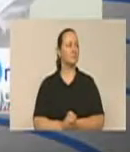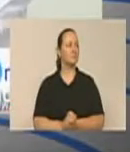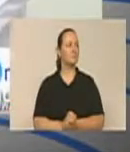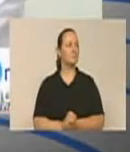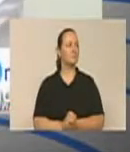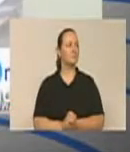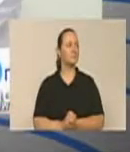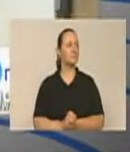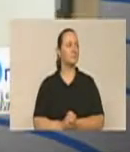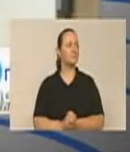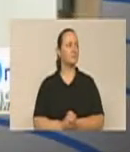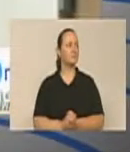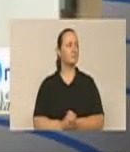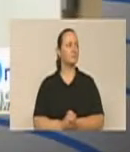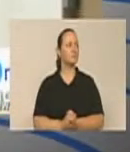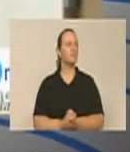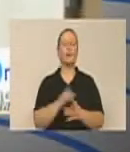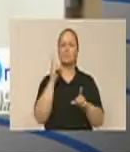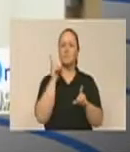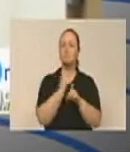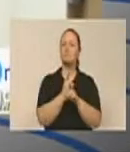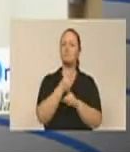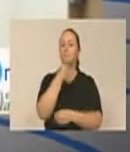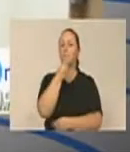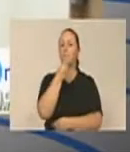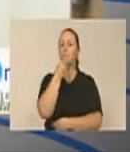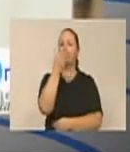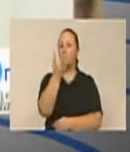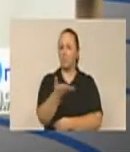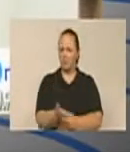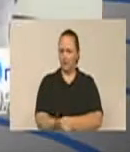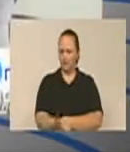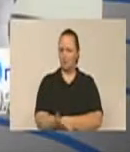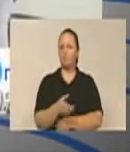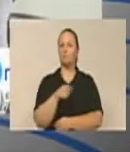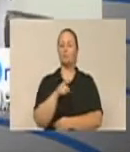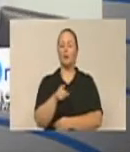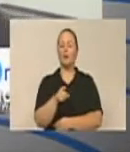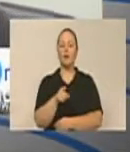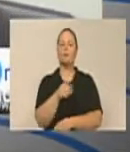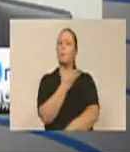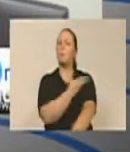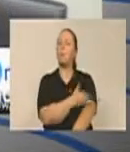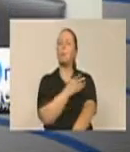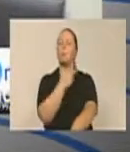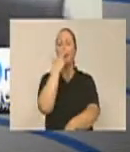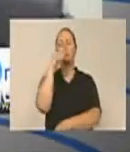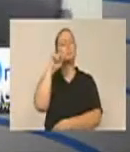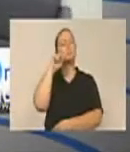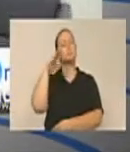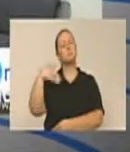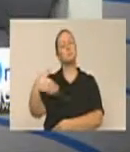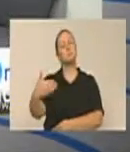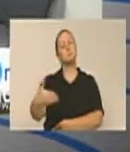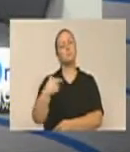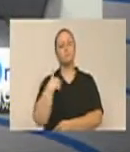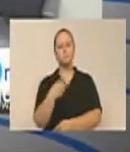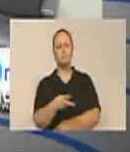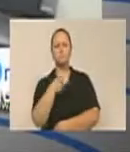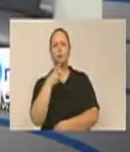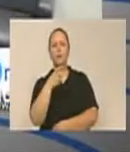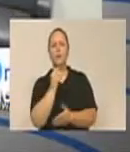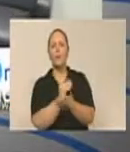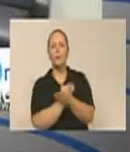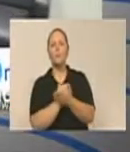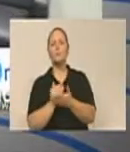Nós encontramos o André, que estava nas suas atividades habituais e subitamente iniciou uma crise convulsiva, uma crise epilética, caracterizada pela